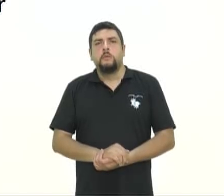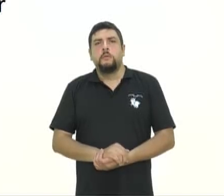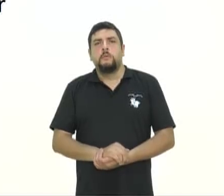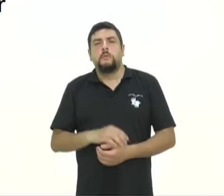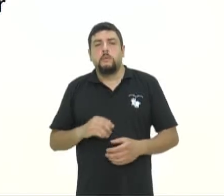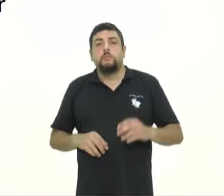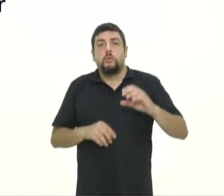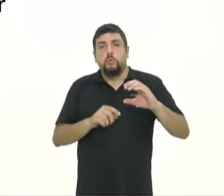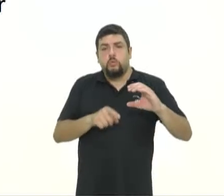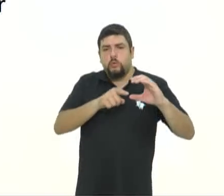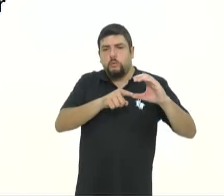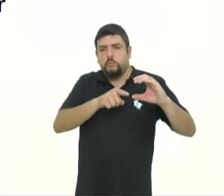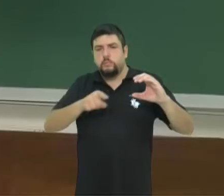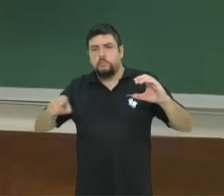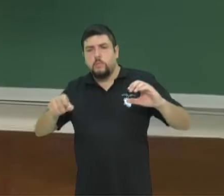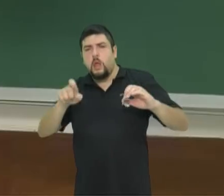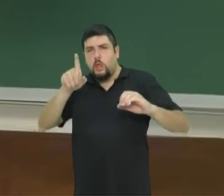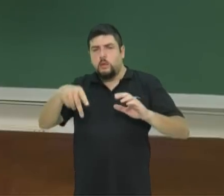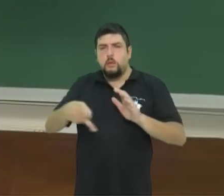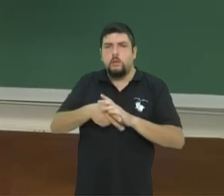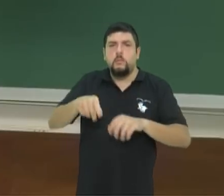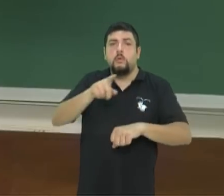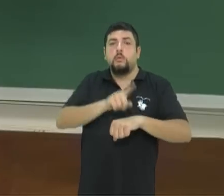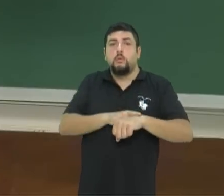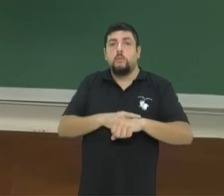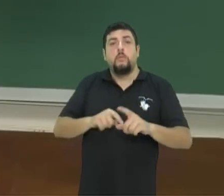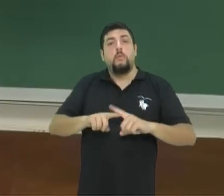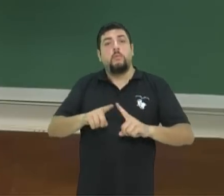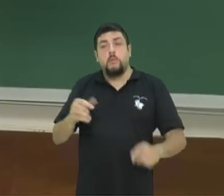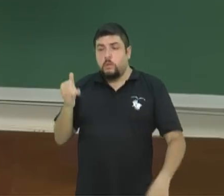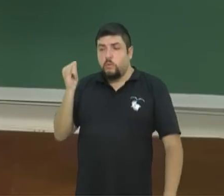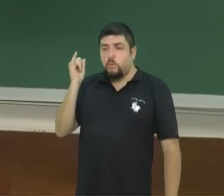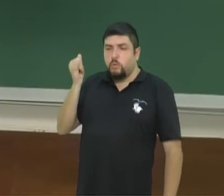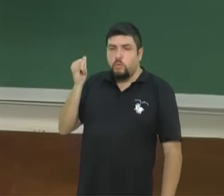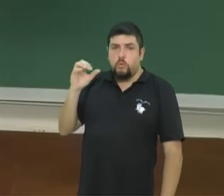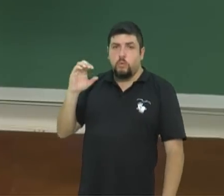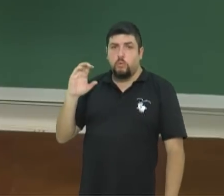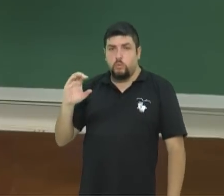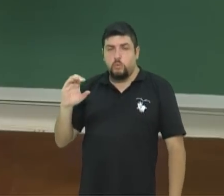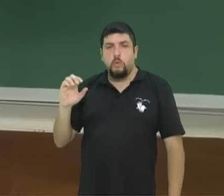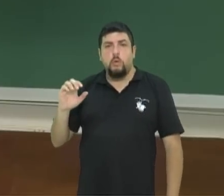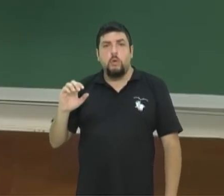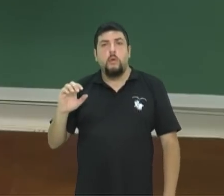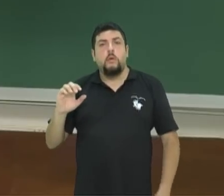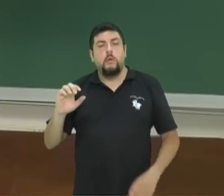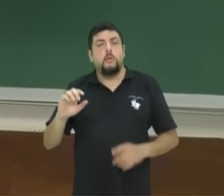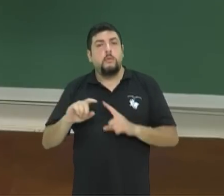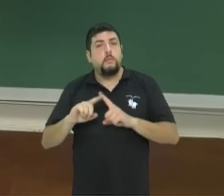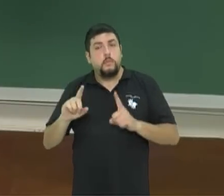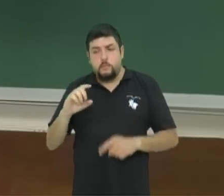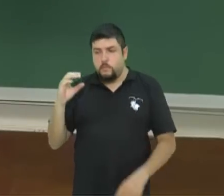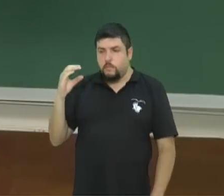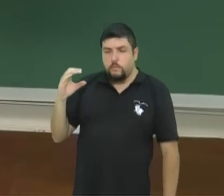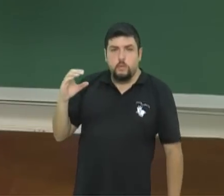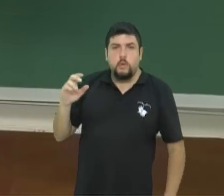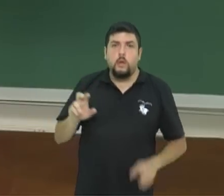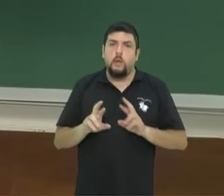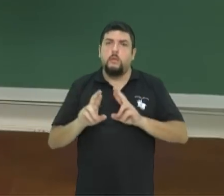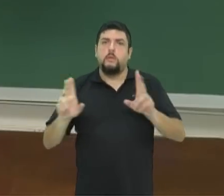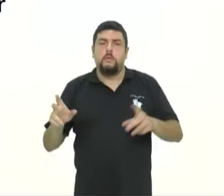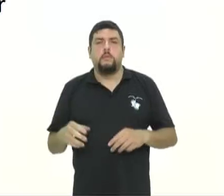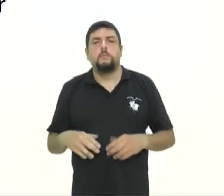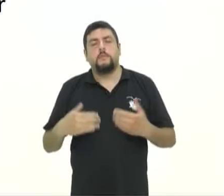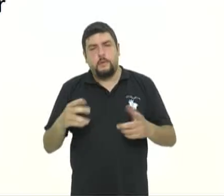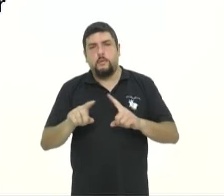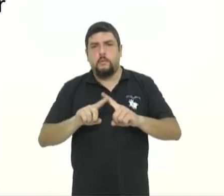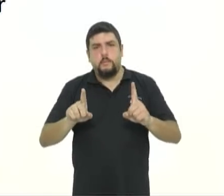Então, mas, para introduzir ali uma explicação que é diferente, né? A crônica é diferente da palavra cronologia, certo? E